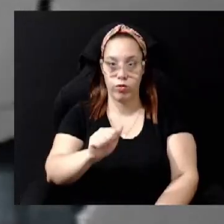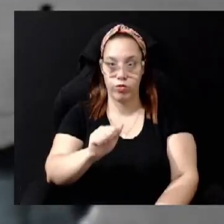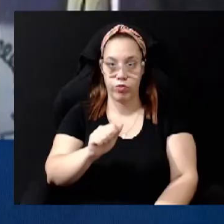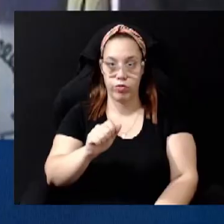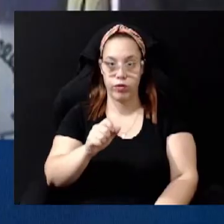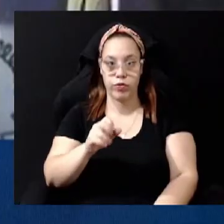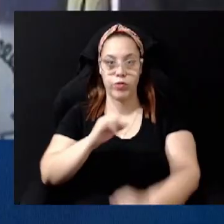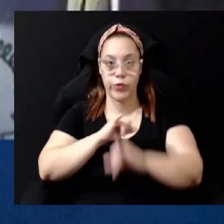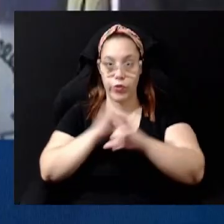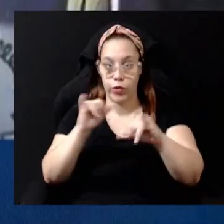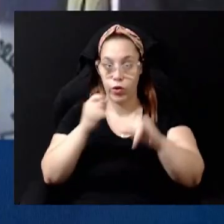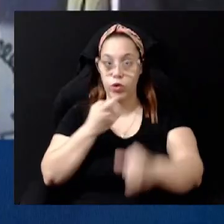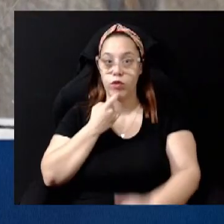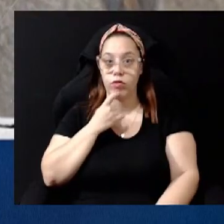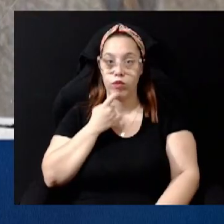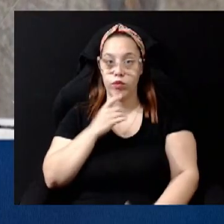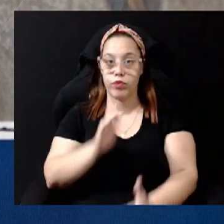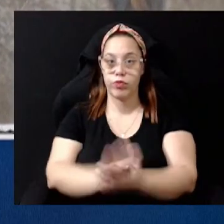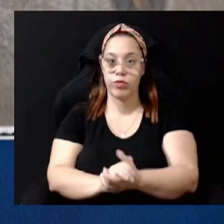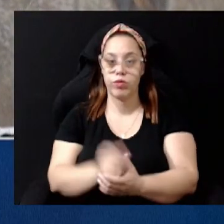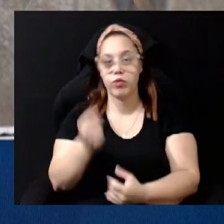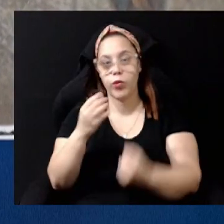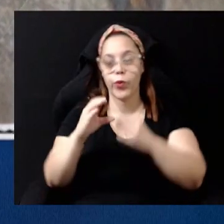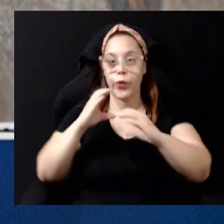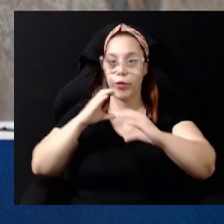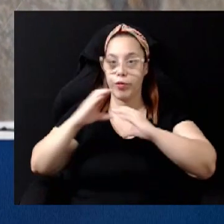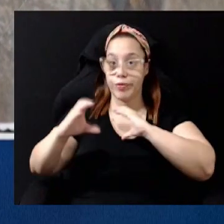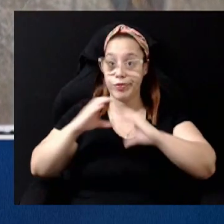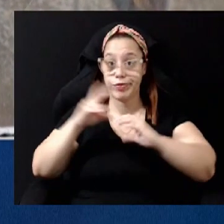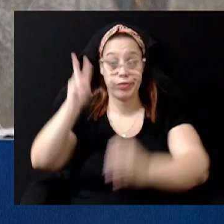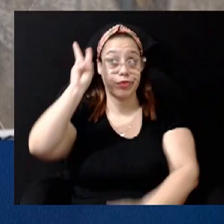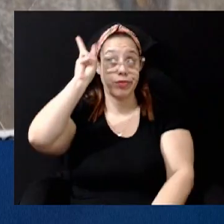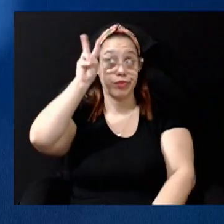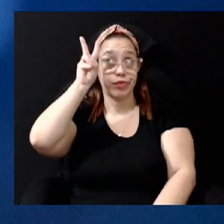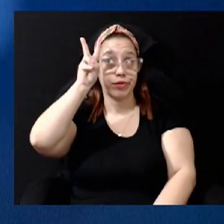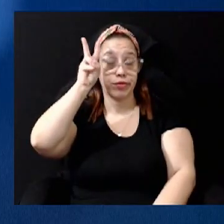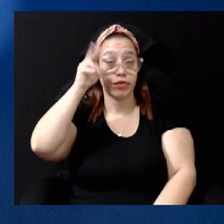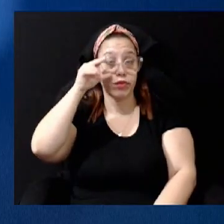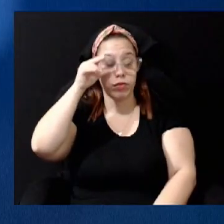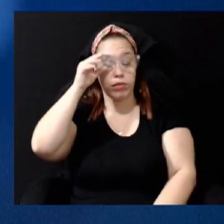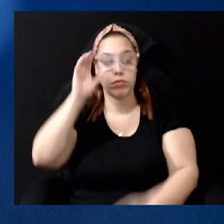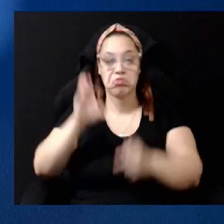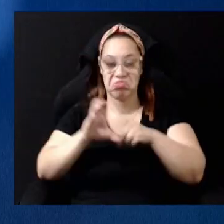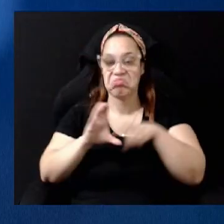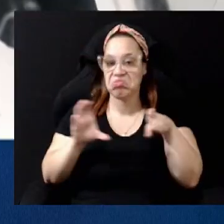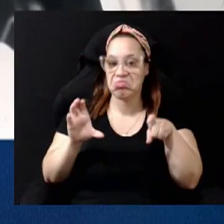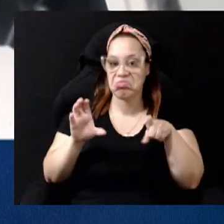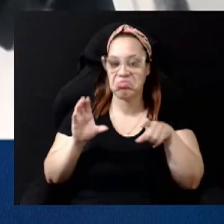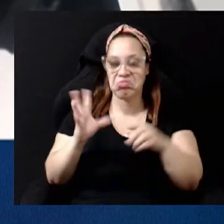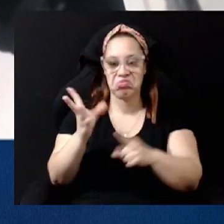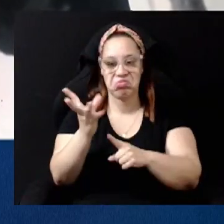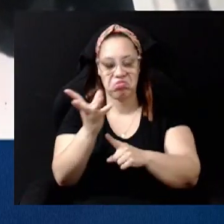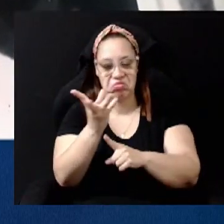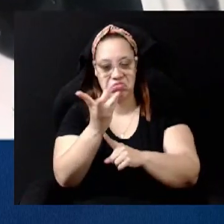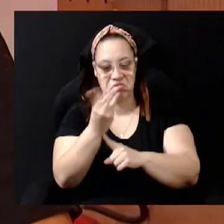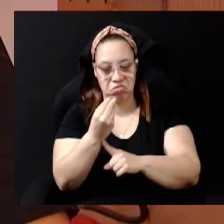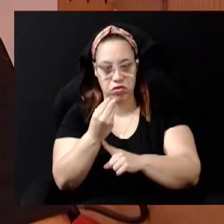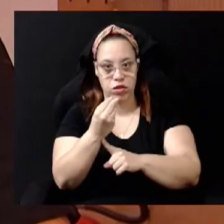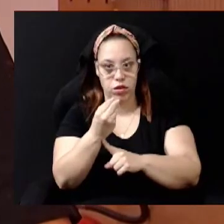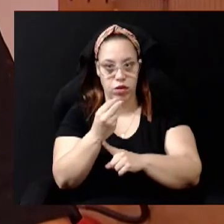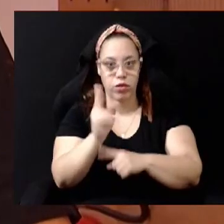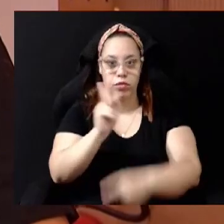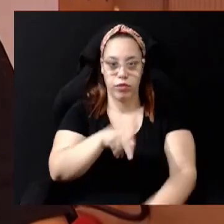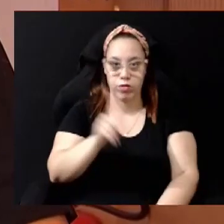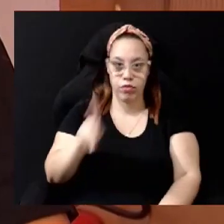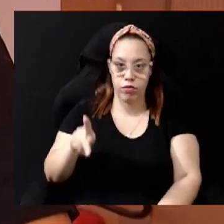Bernardo falam de um comunicador e historiador autodidata e de um artista plástico e professor nato.